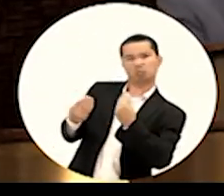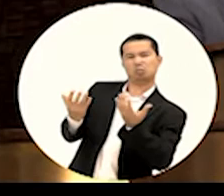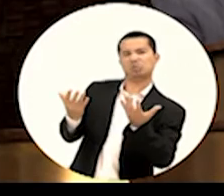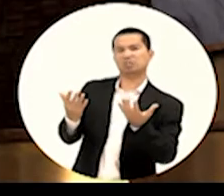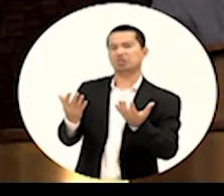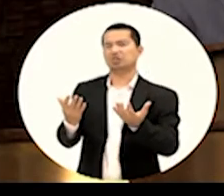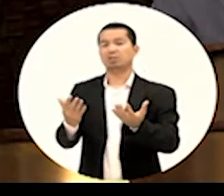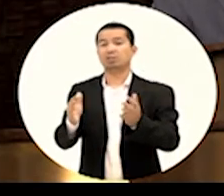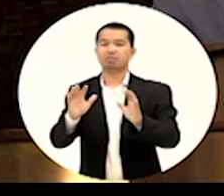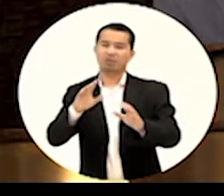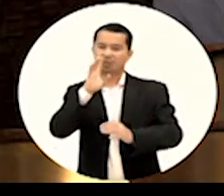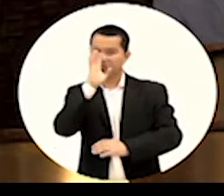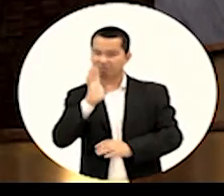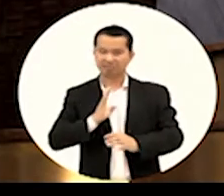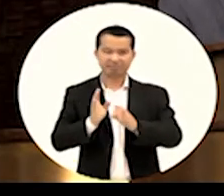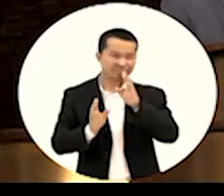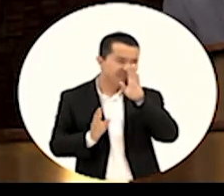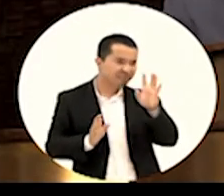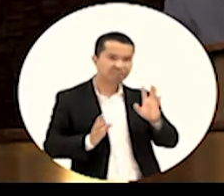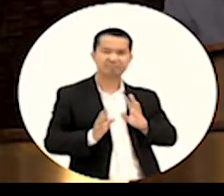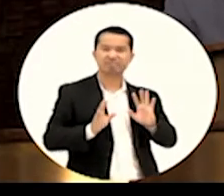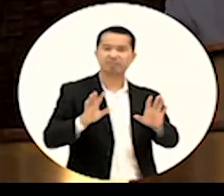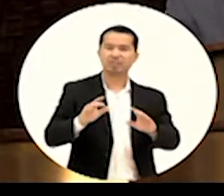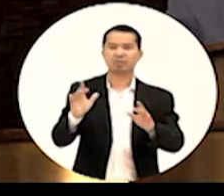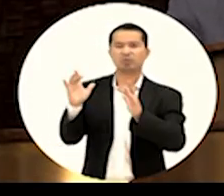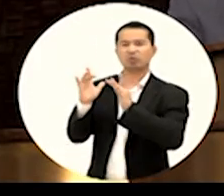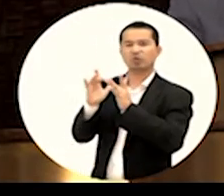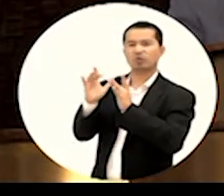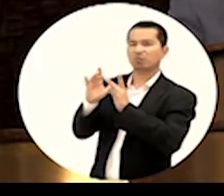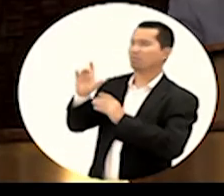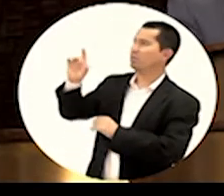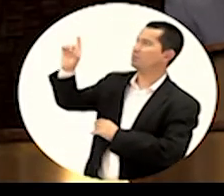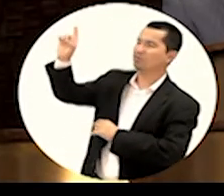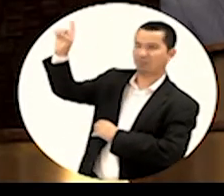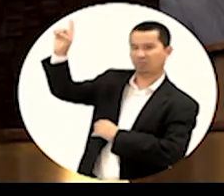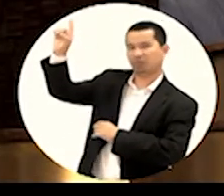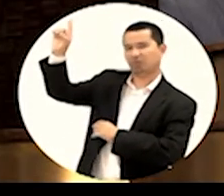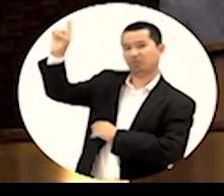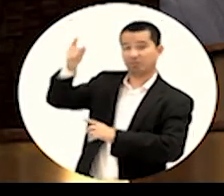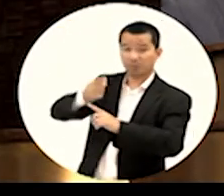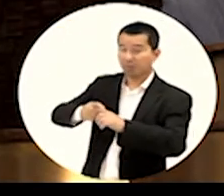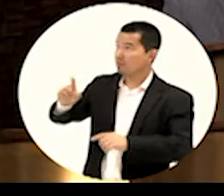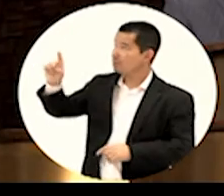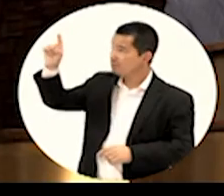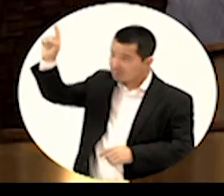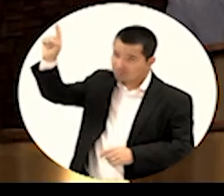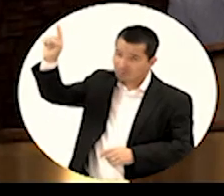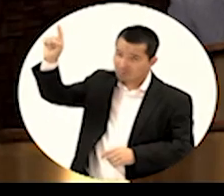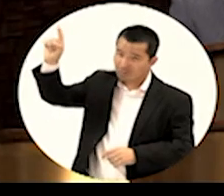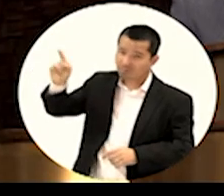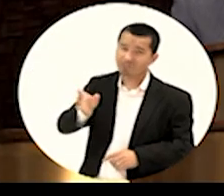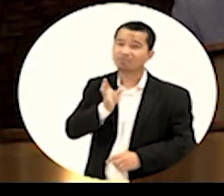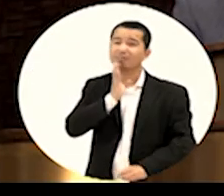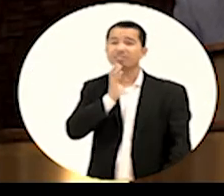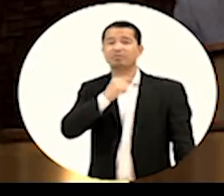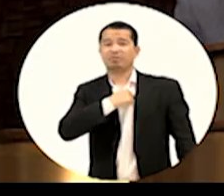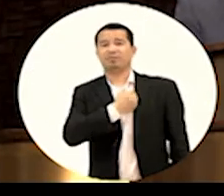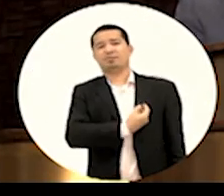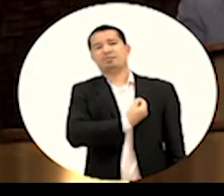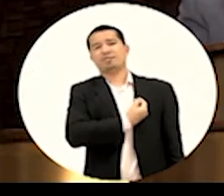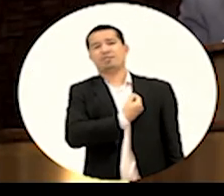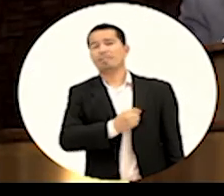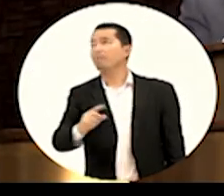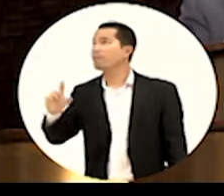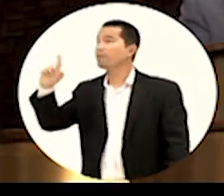redor, cair na desgraça política e pessoal. Fé é valorizar o conceito